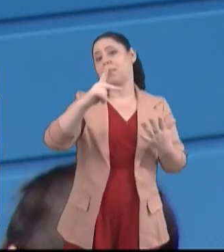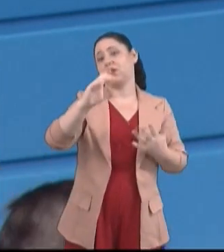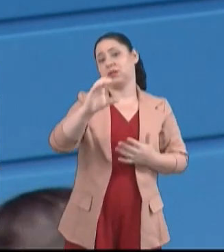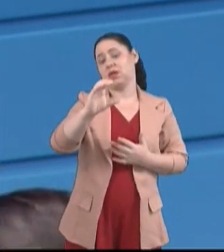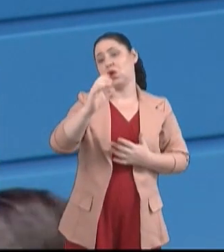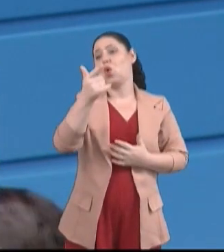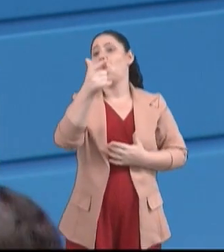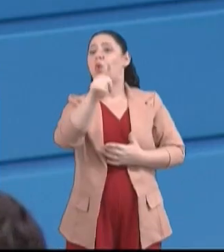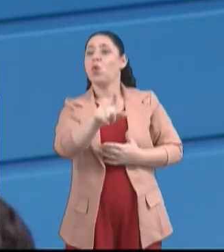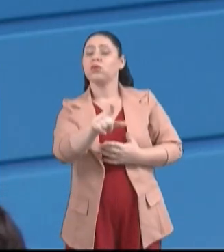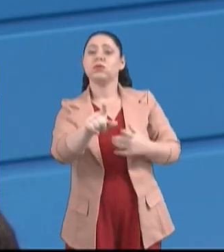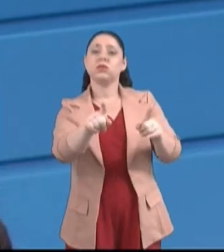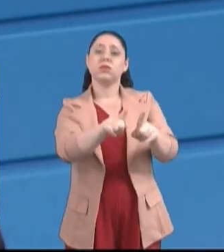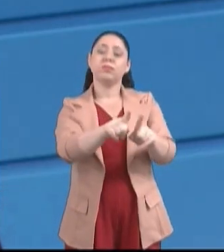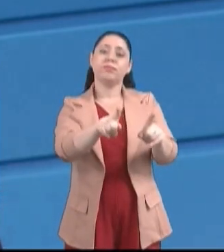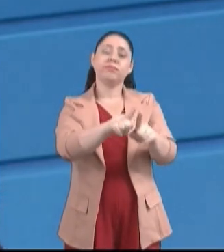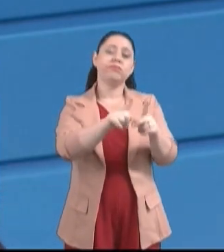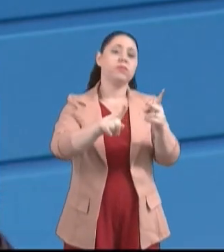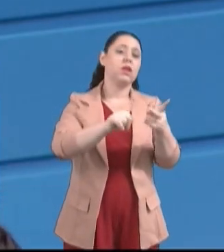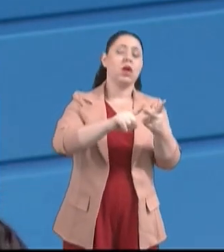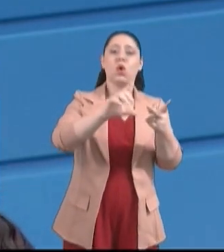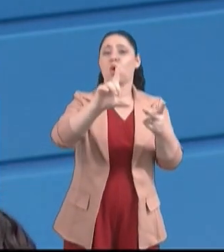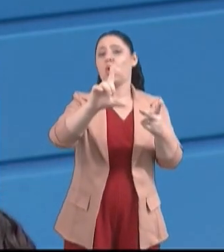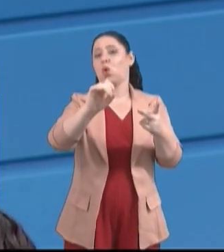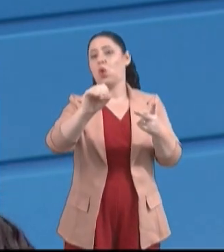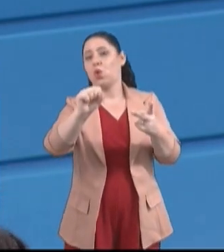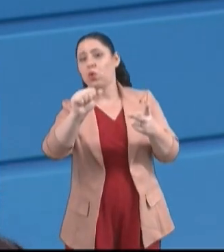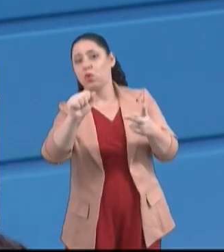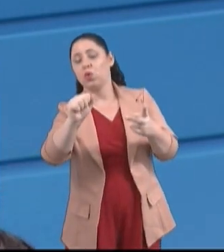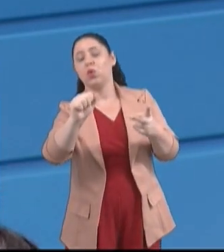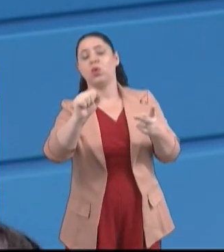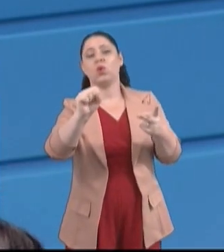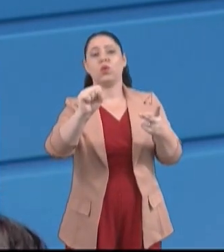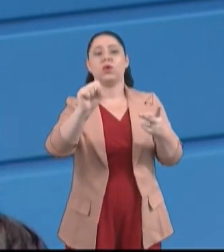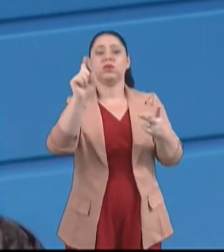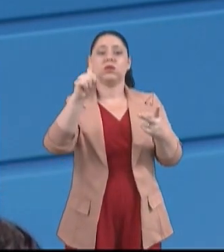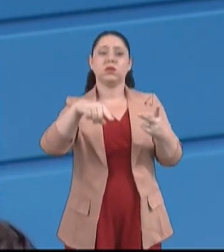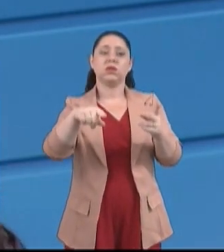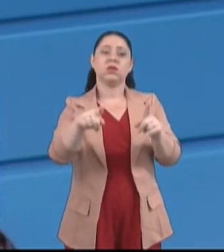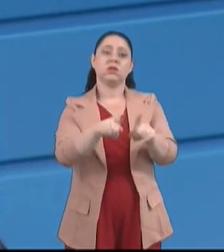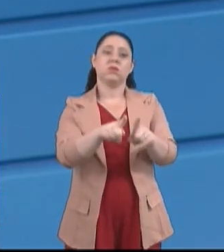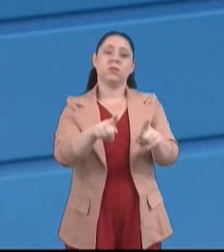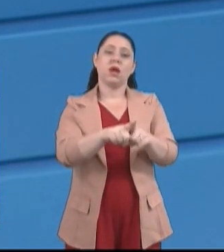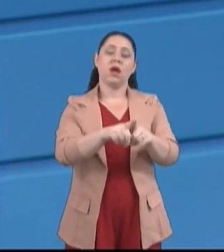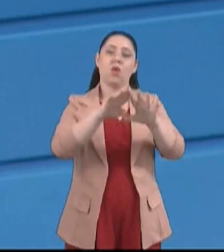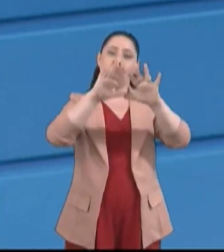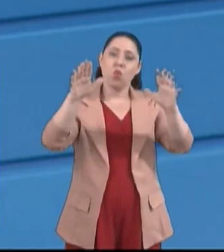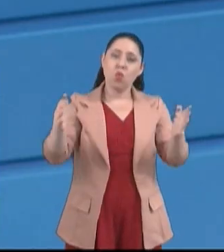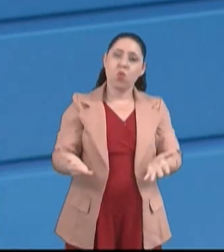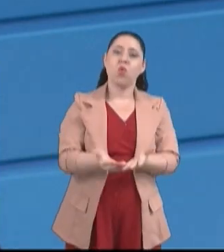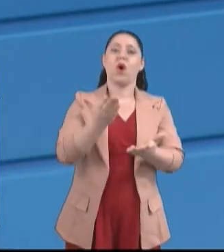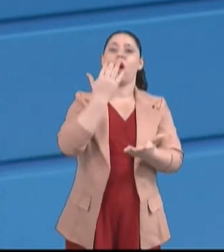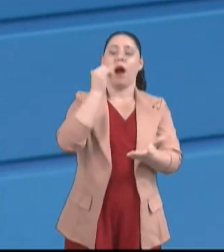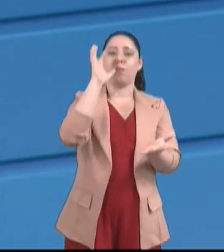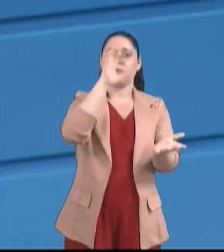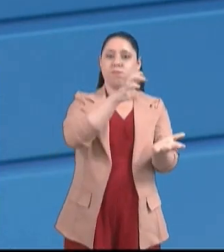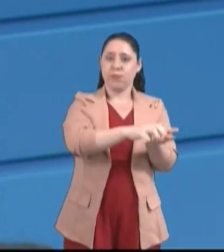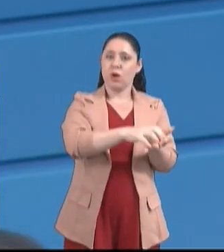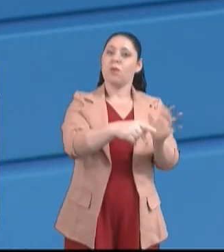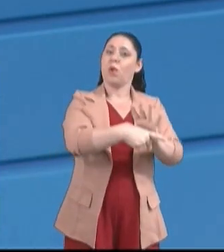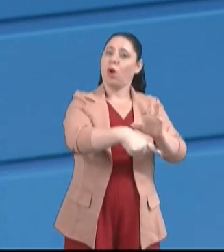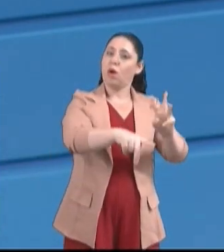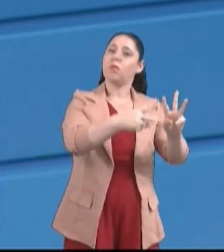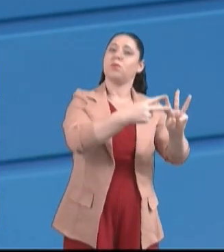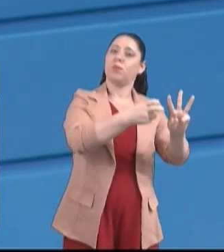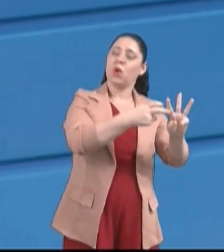recebendo outros programas, como o BPC, como a Cesta Básica Indígena